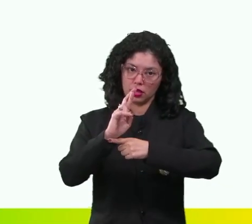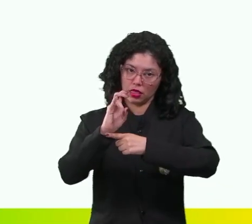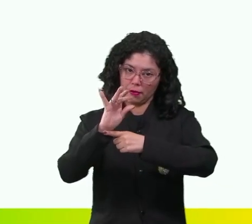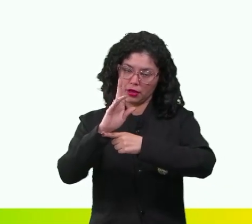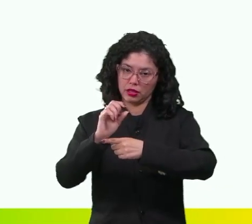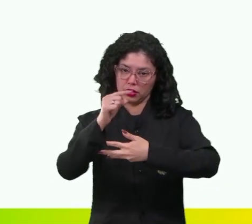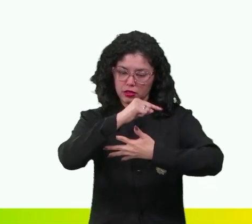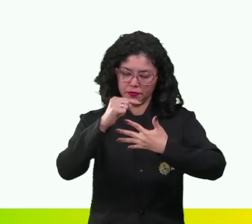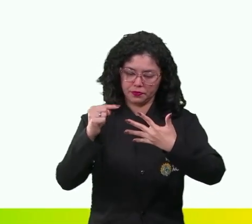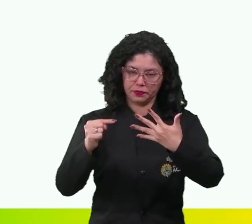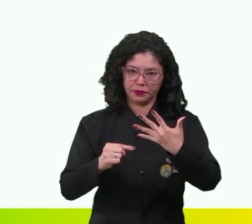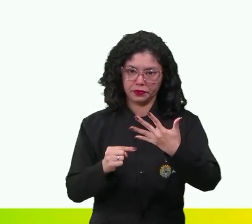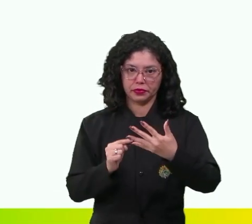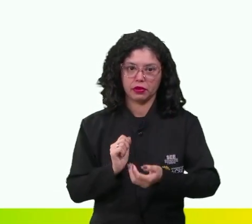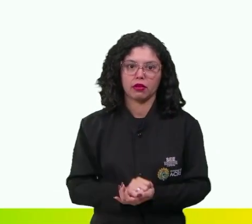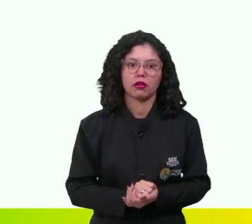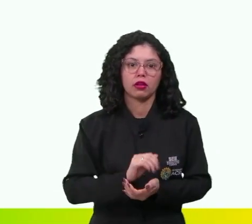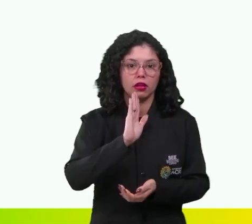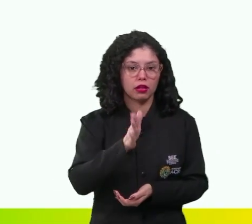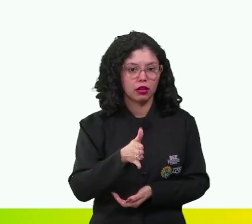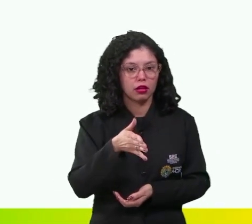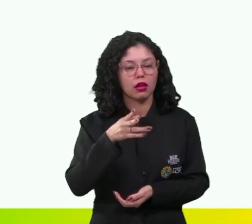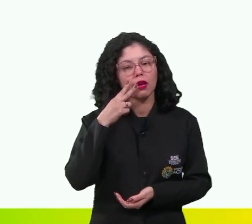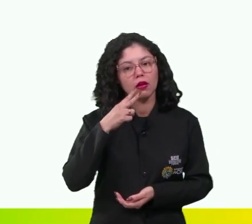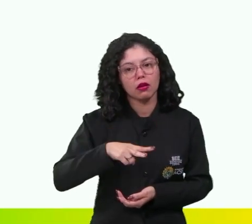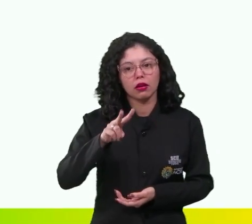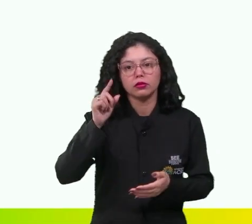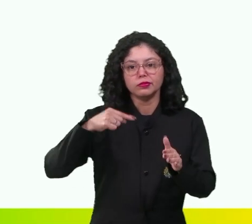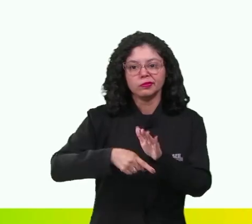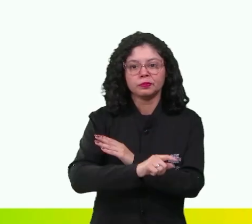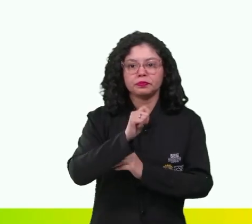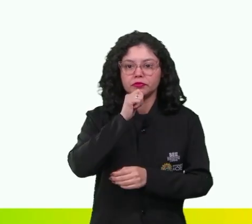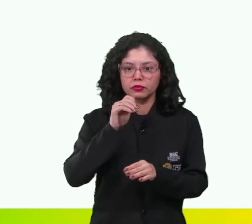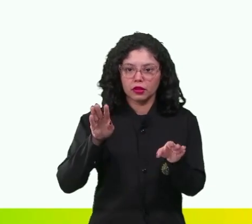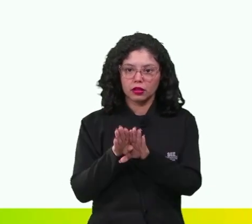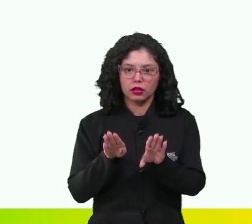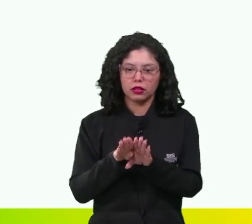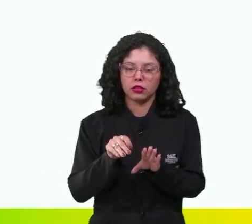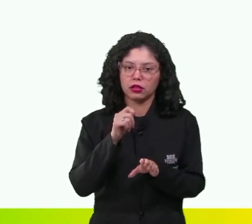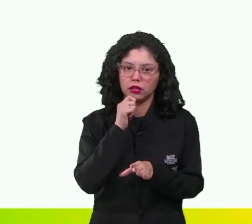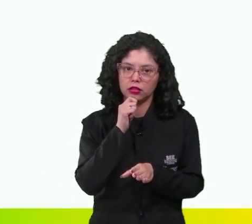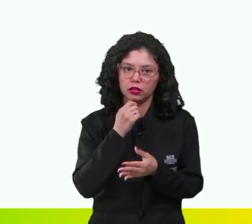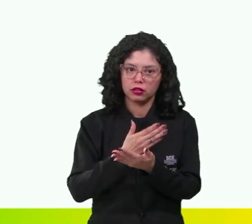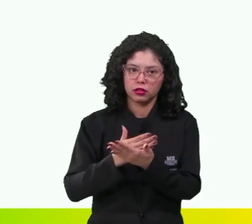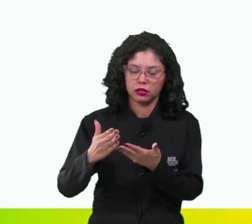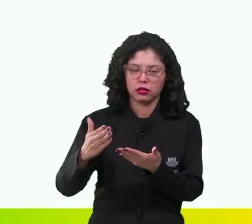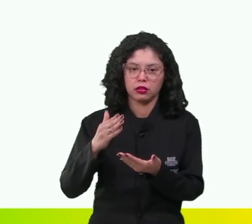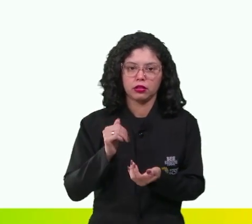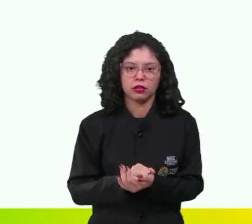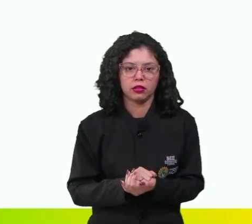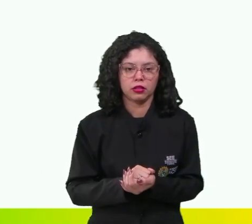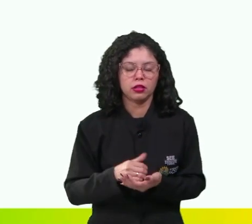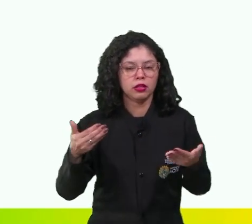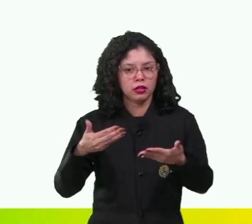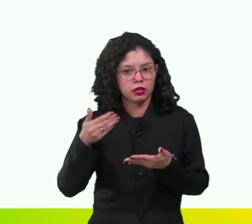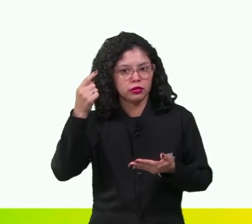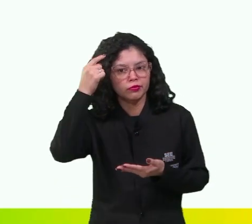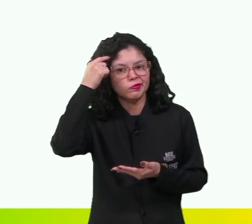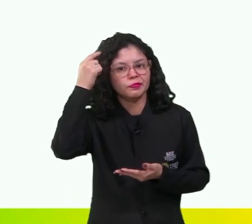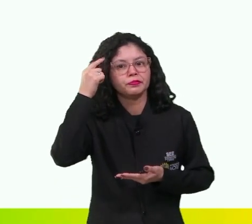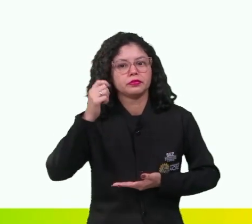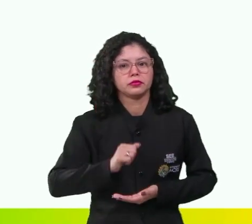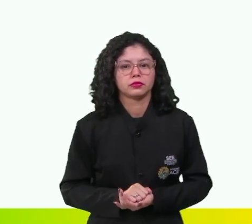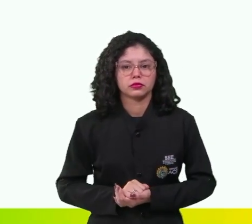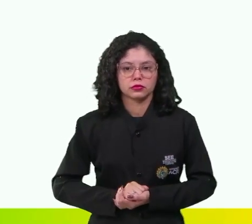interdependência entre os elementos. A gente já vem afunilando isso desde o começo da reflexão de hoje. Então,